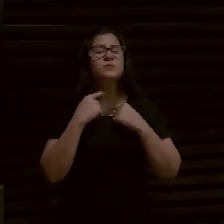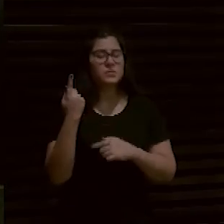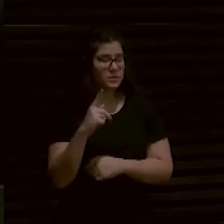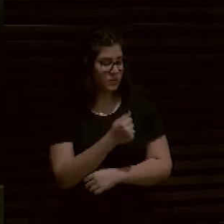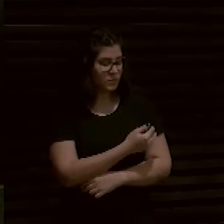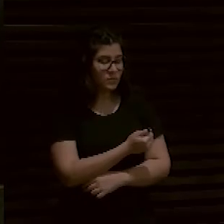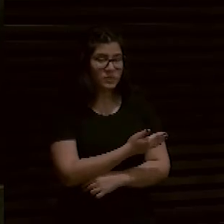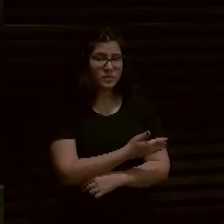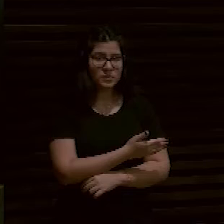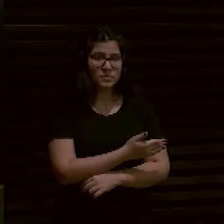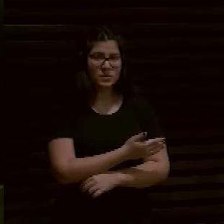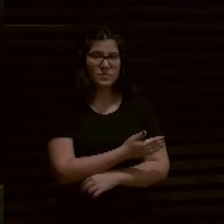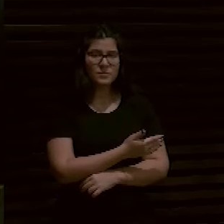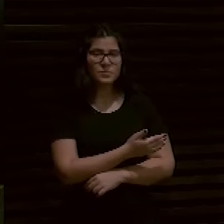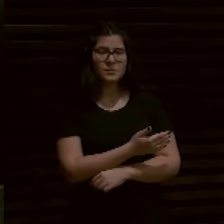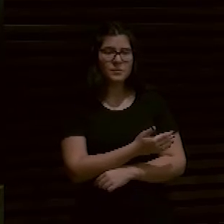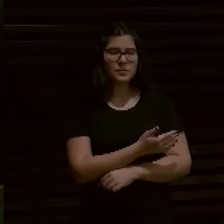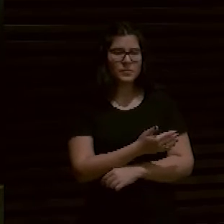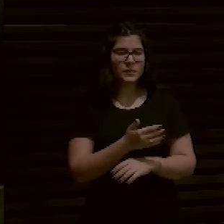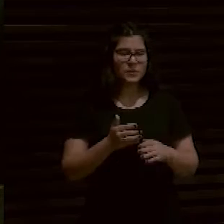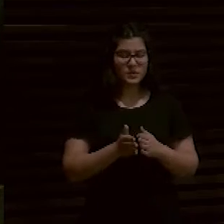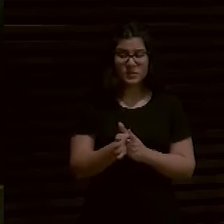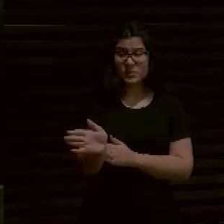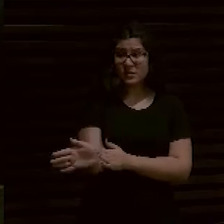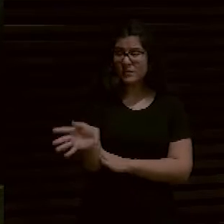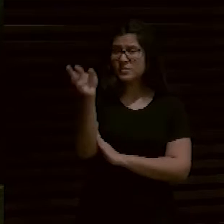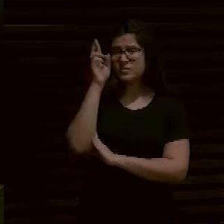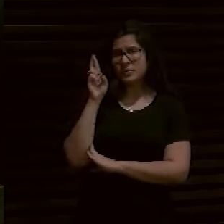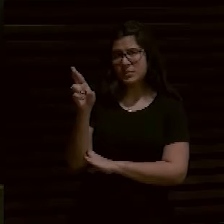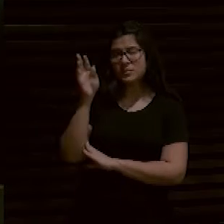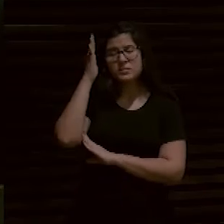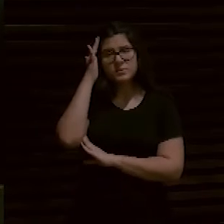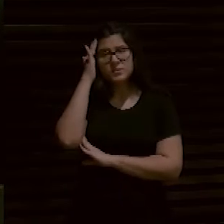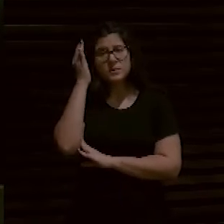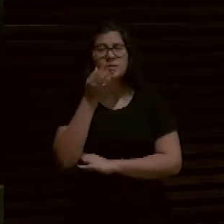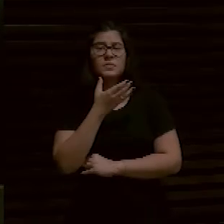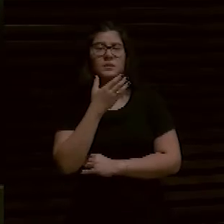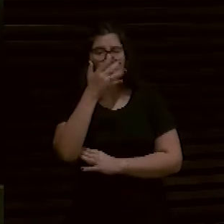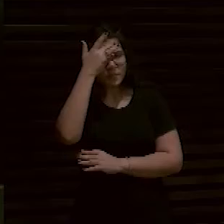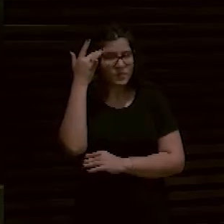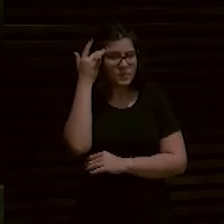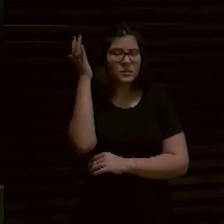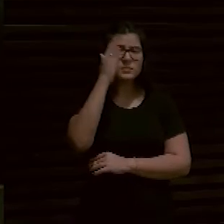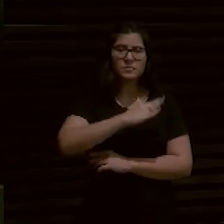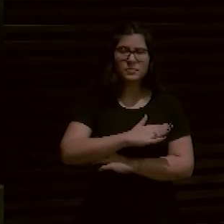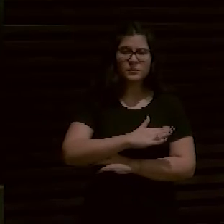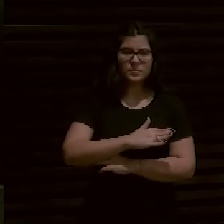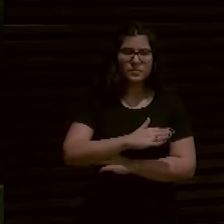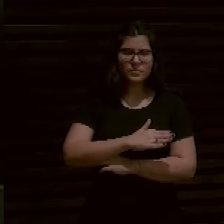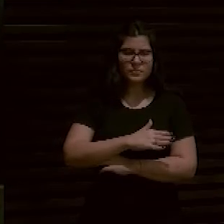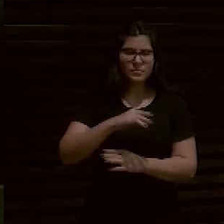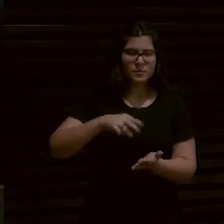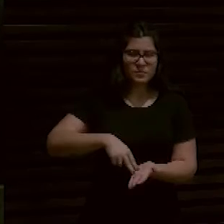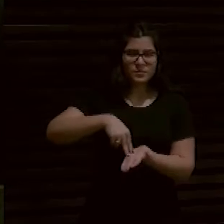coração, desvia-se do Senhor. A saber, o homem maldito estriba-se